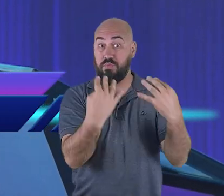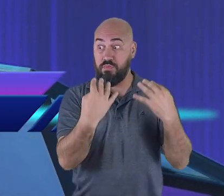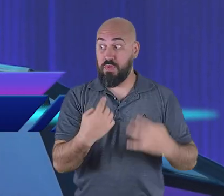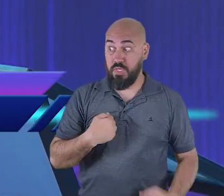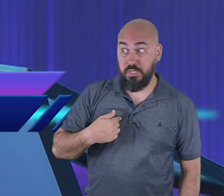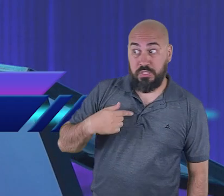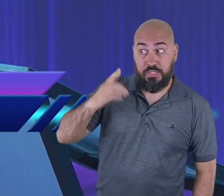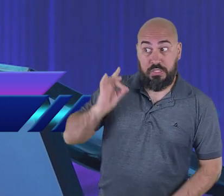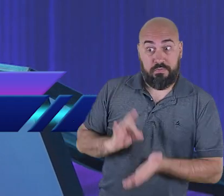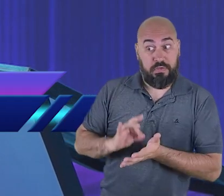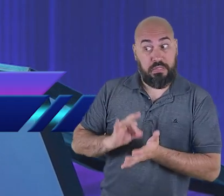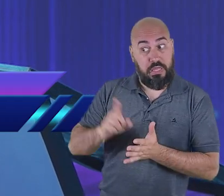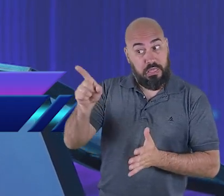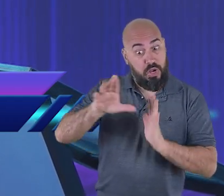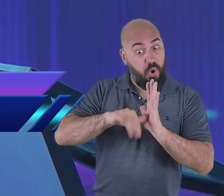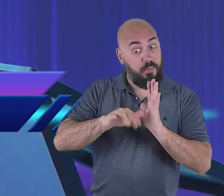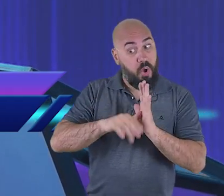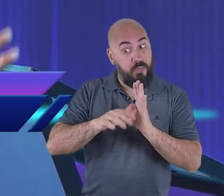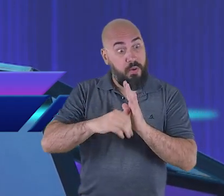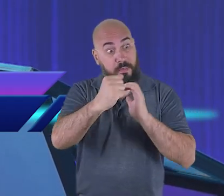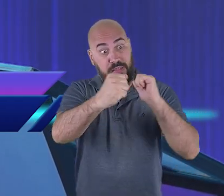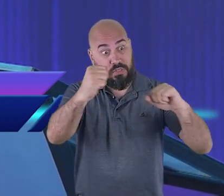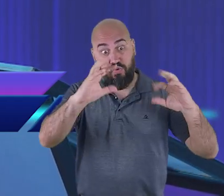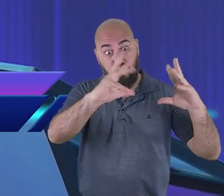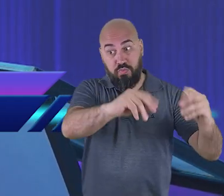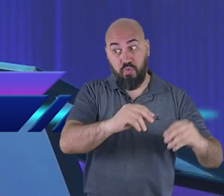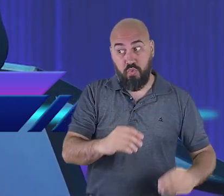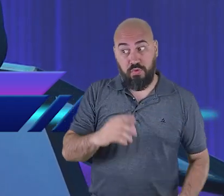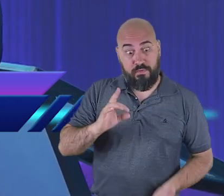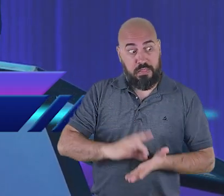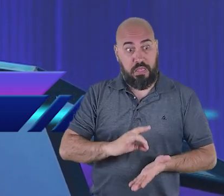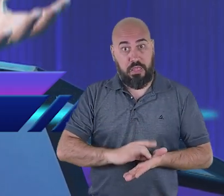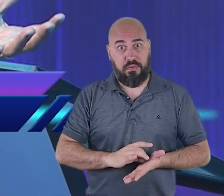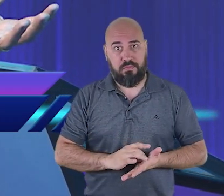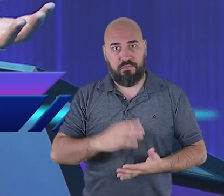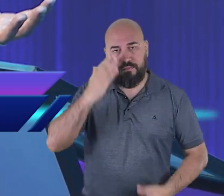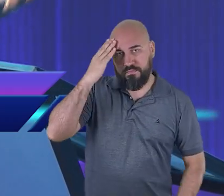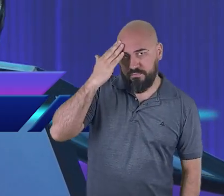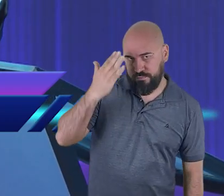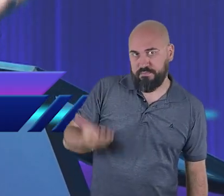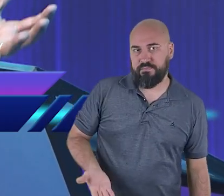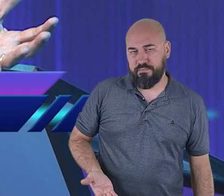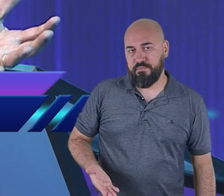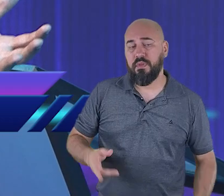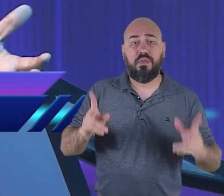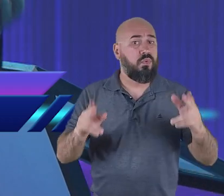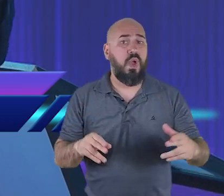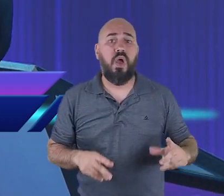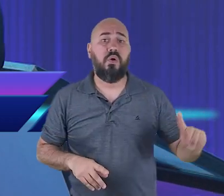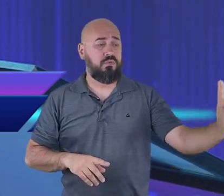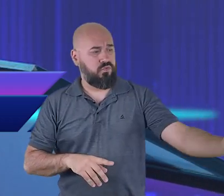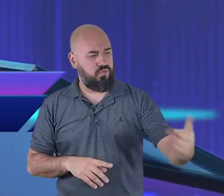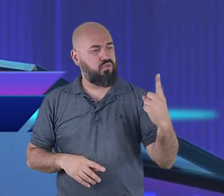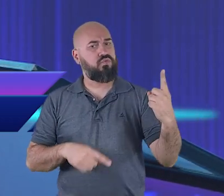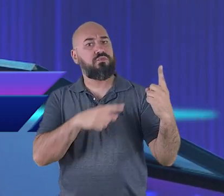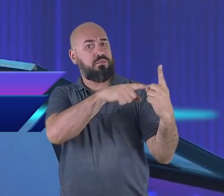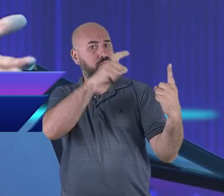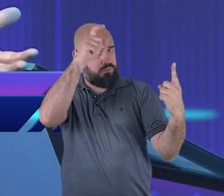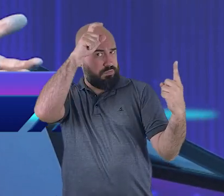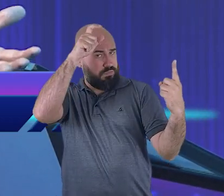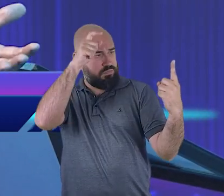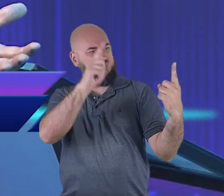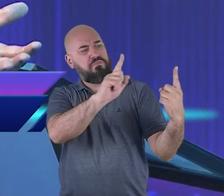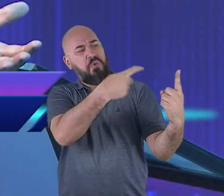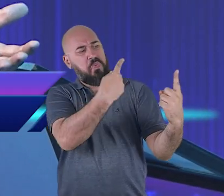Satanás. Se Deus tivesse destruído Satanás, os outros seres criados teriam pensado que as acusações